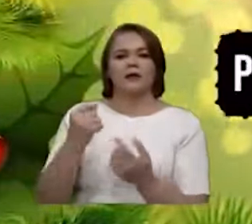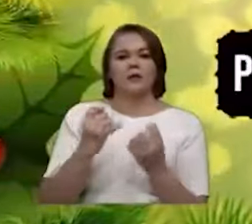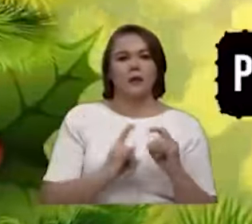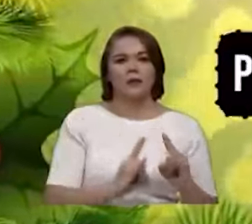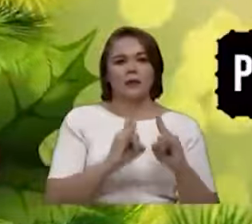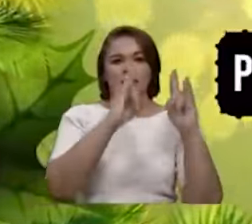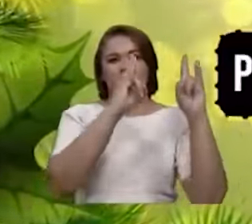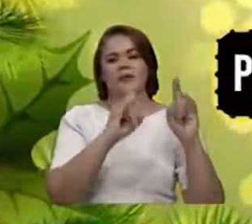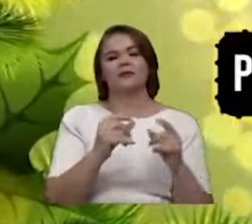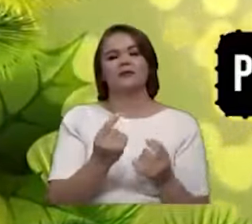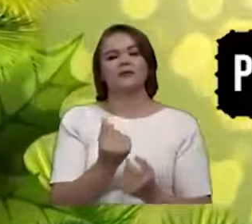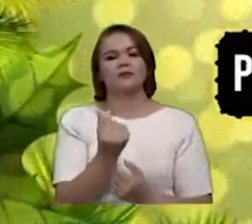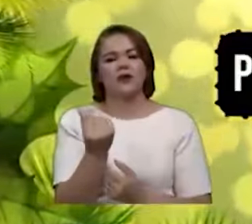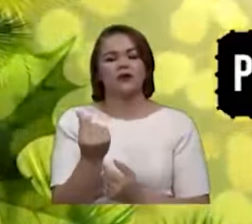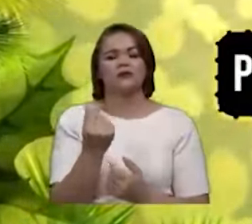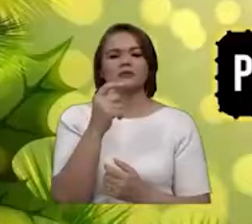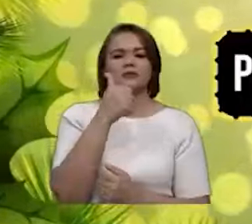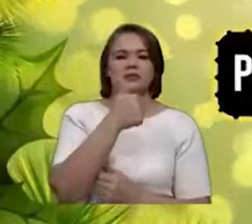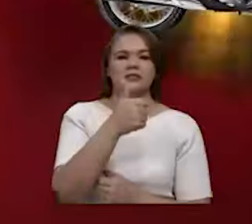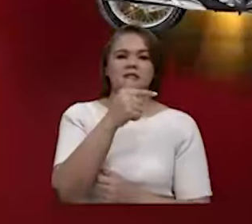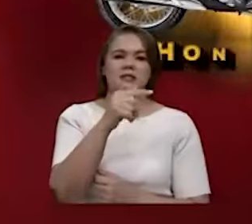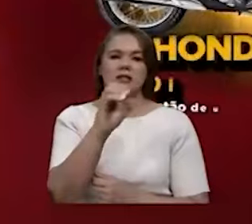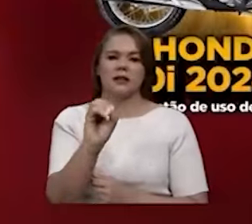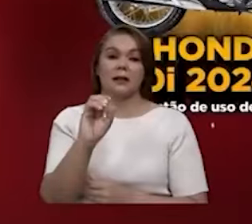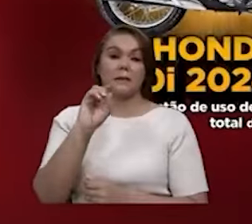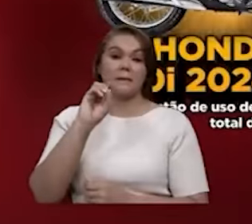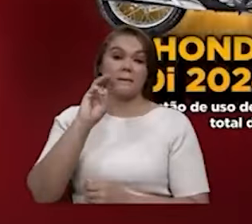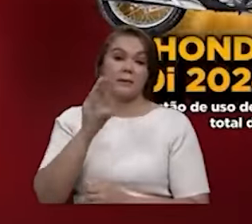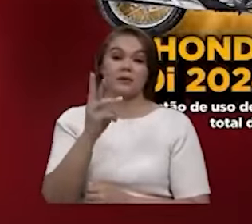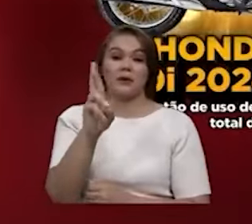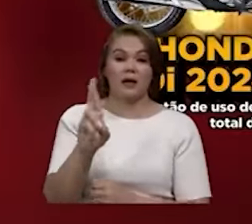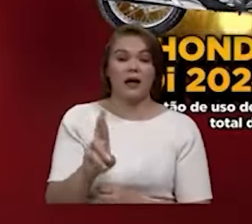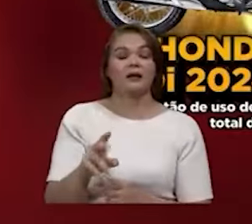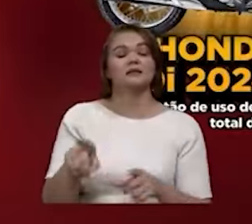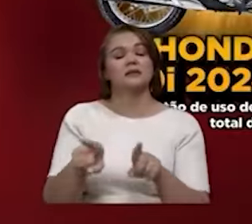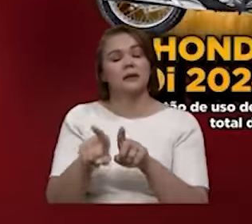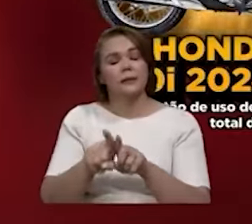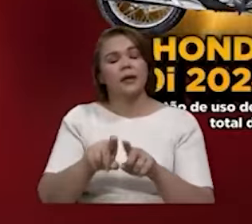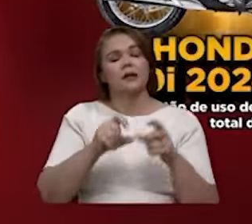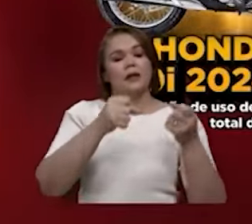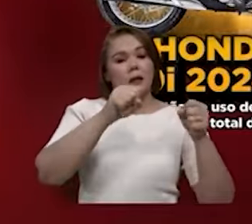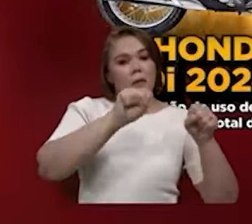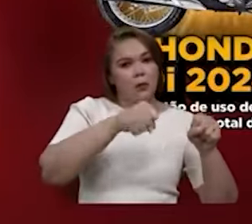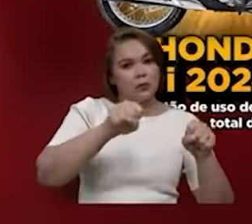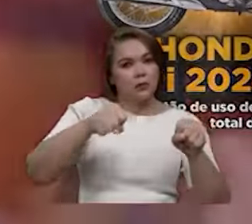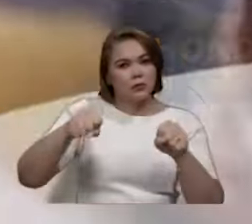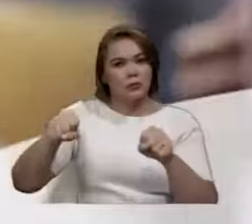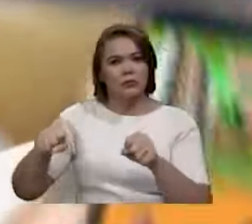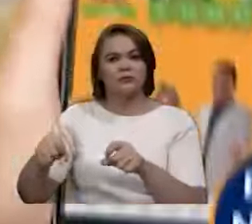valor de R$170 mil espera por você no Caju Cap. E ainda tem motos Honda do primeiro ao terceiro prêmios. Dezembro especial.